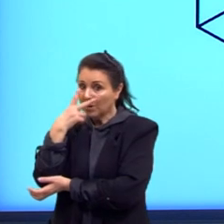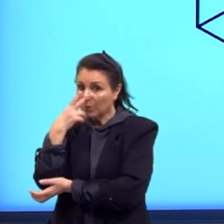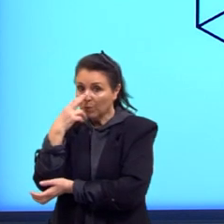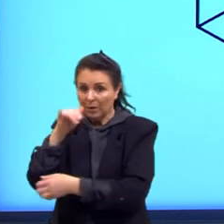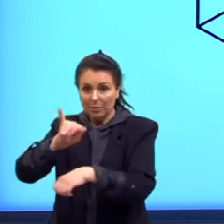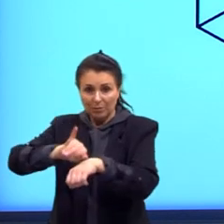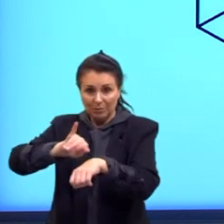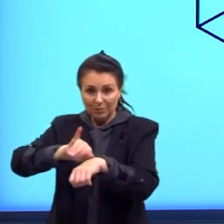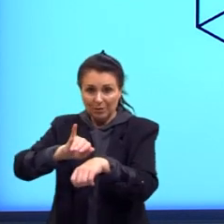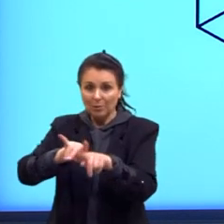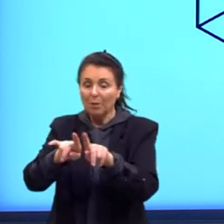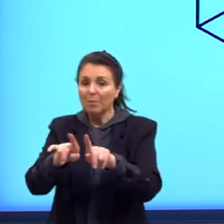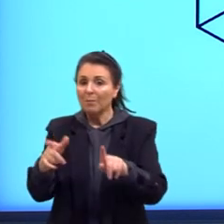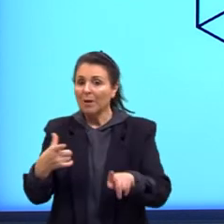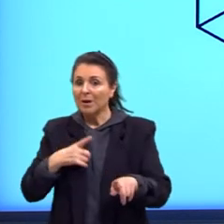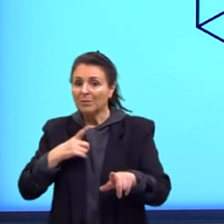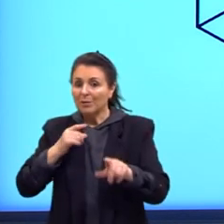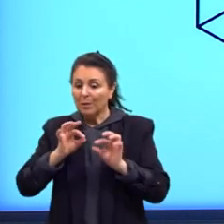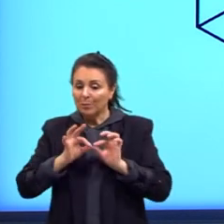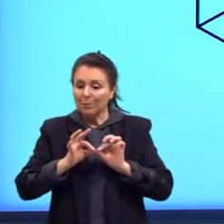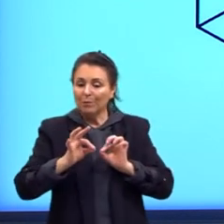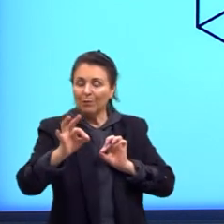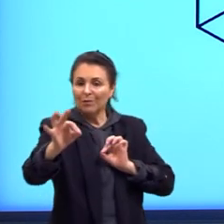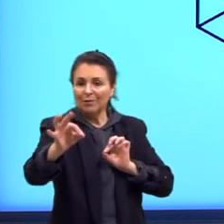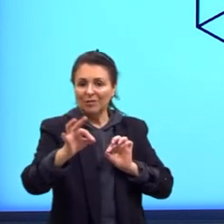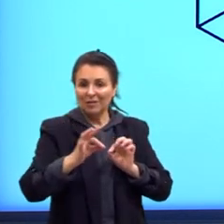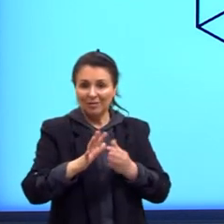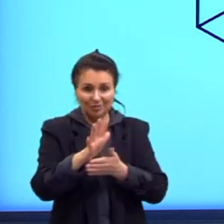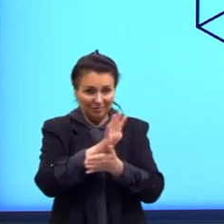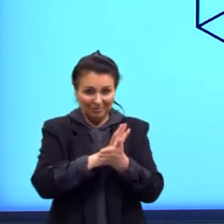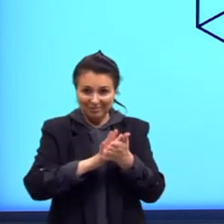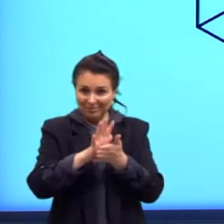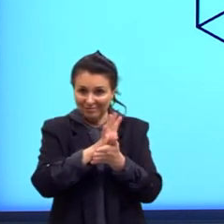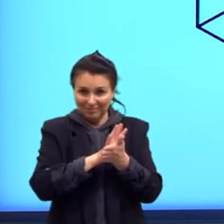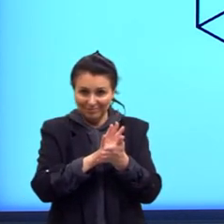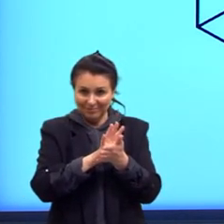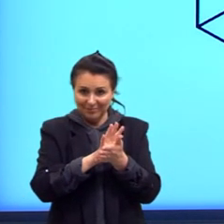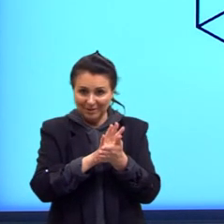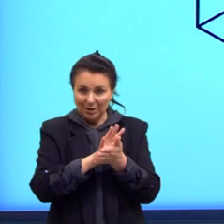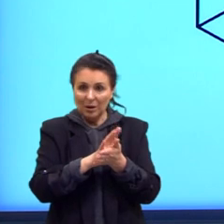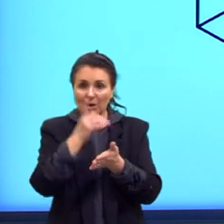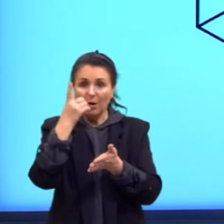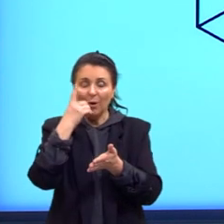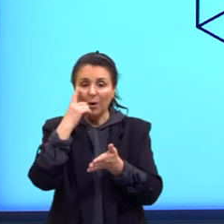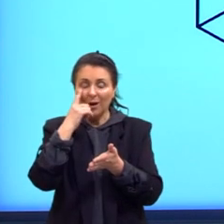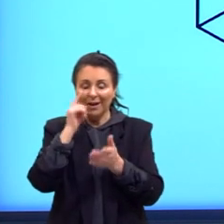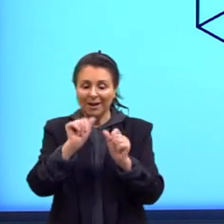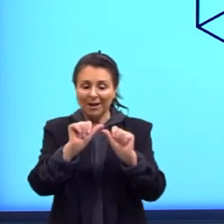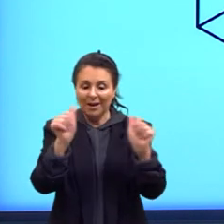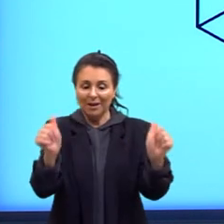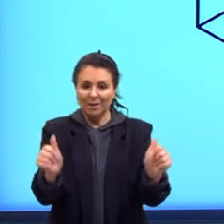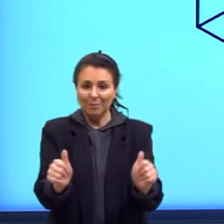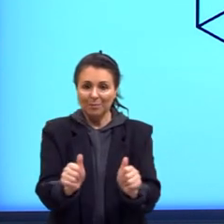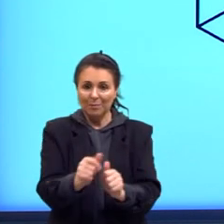objeto porém não possui profundidade alguma a que eu trouxe então uma imagem nós podemos ter então a